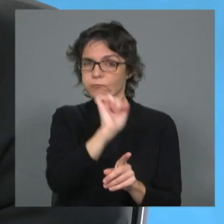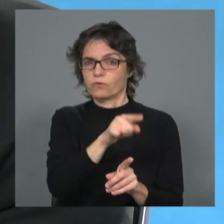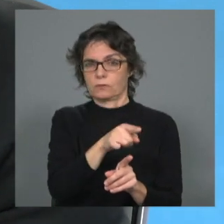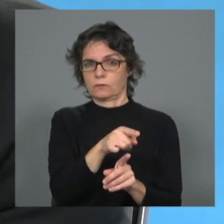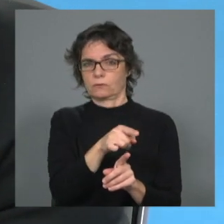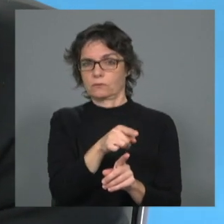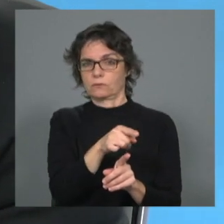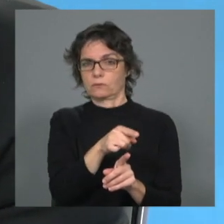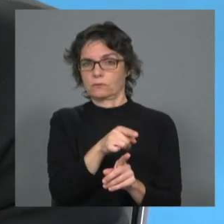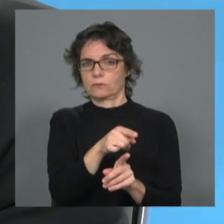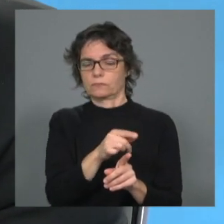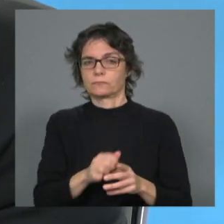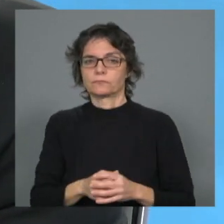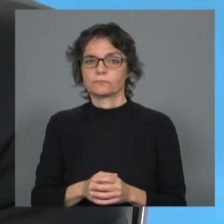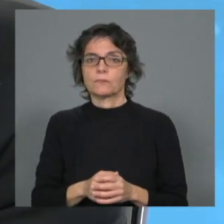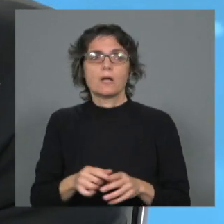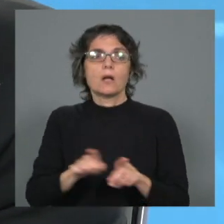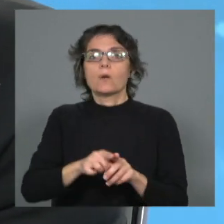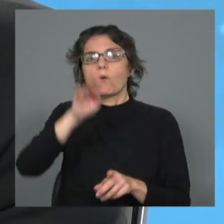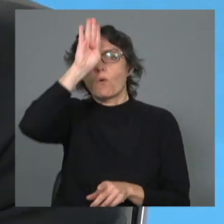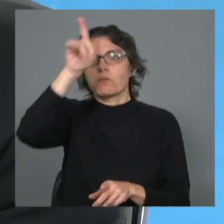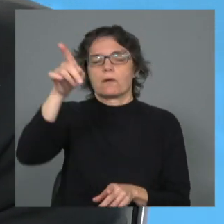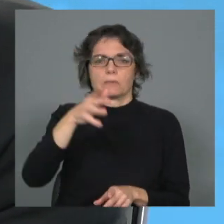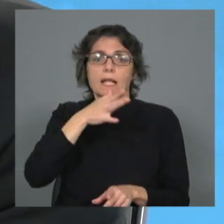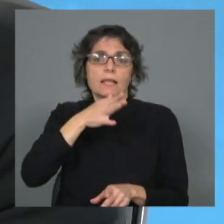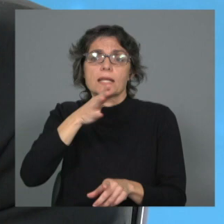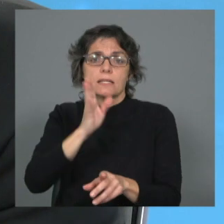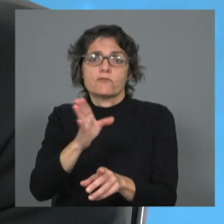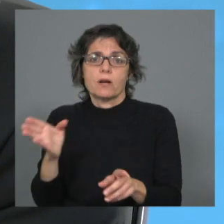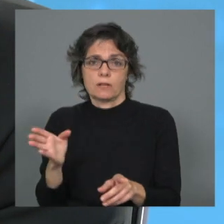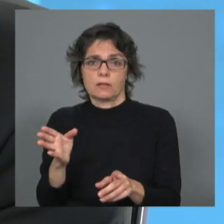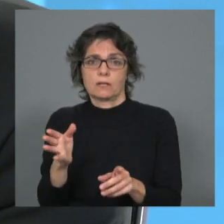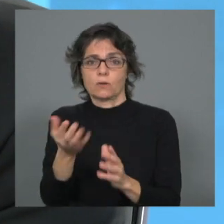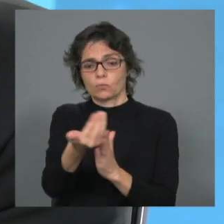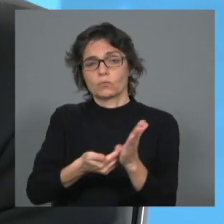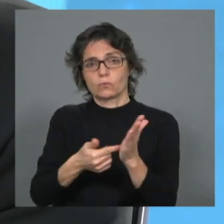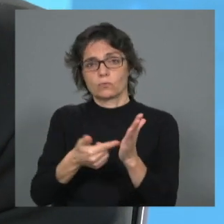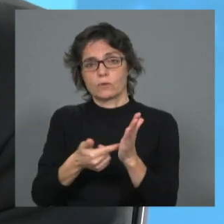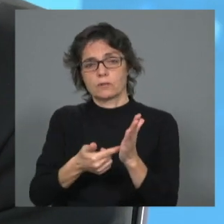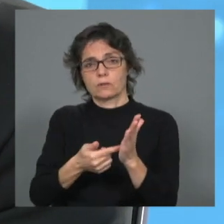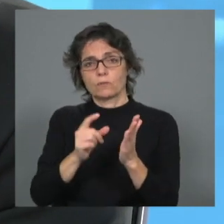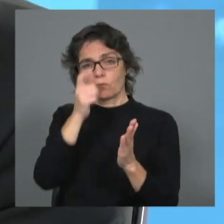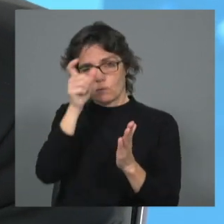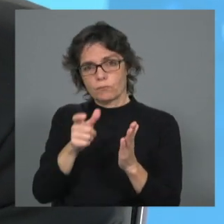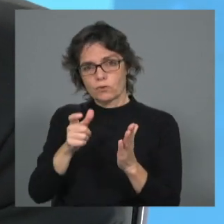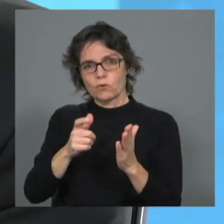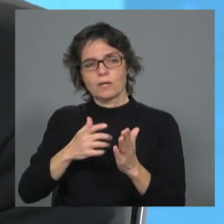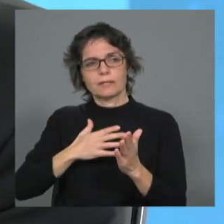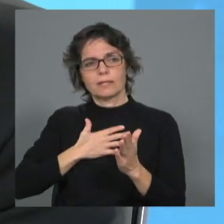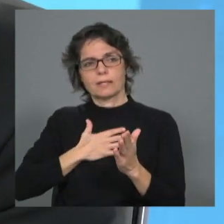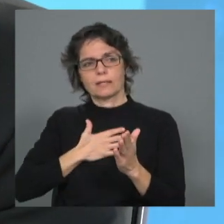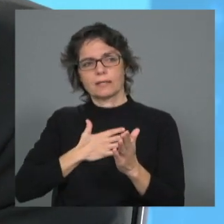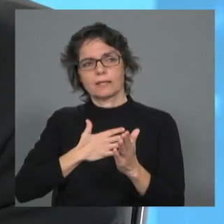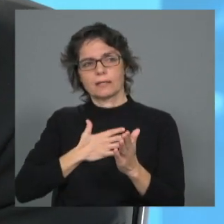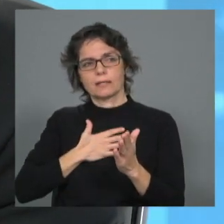E um bocadinho aquilo que o Papa Francisco falava no seu documento Dar Melhor de Si, de valorização do